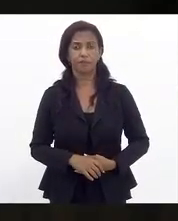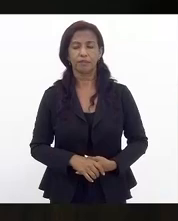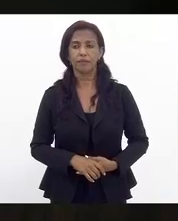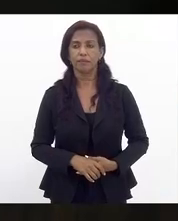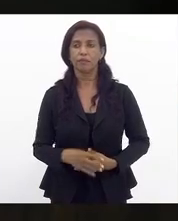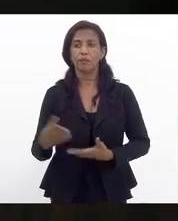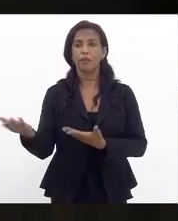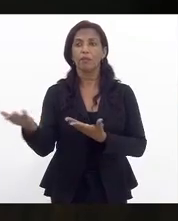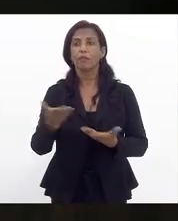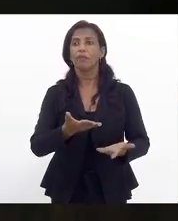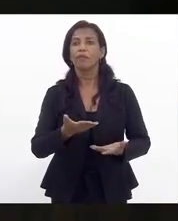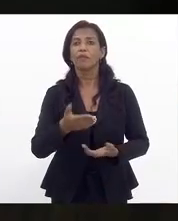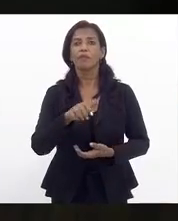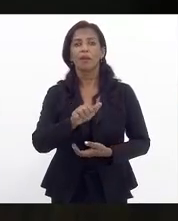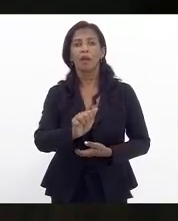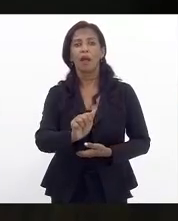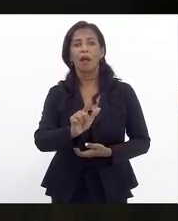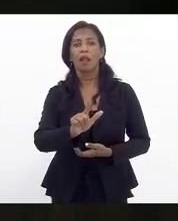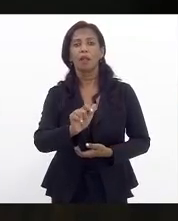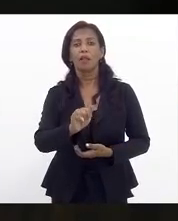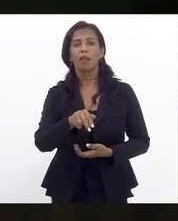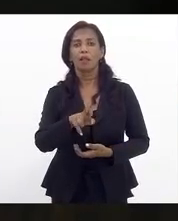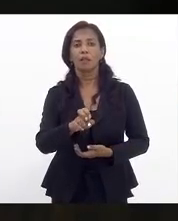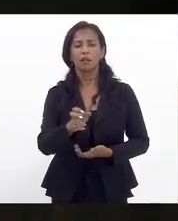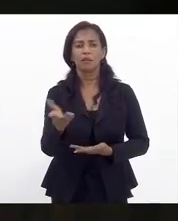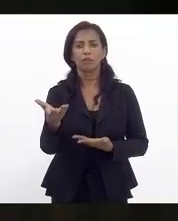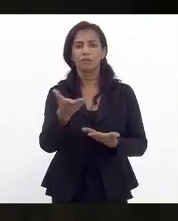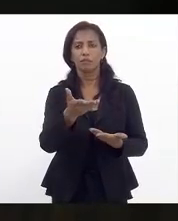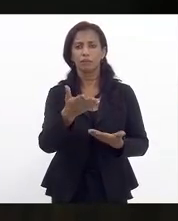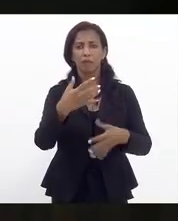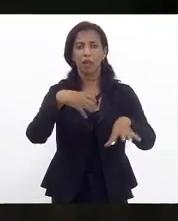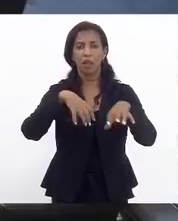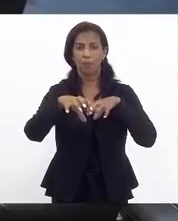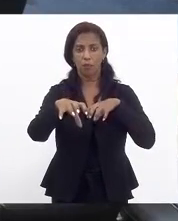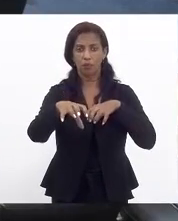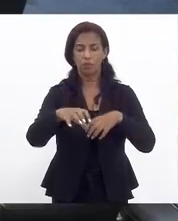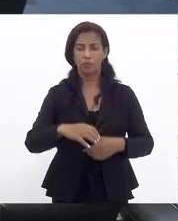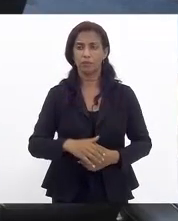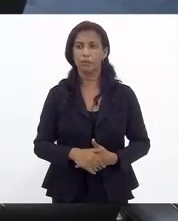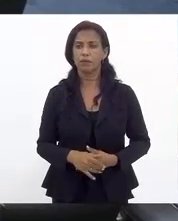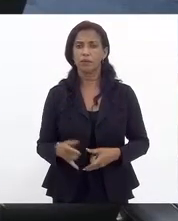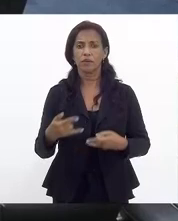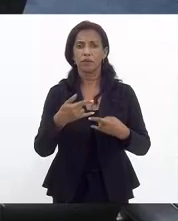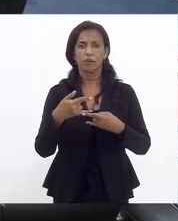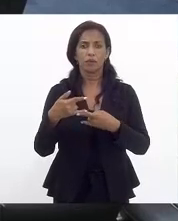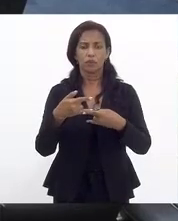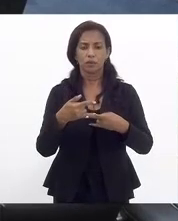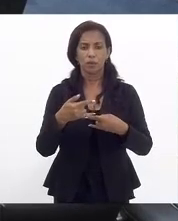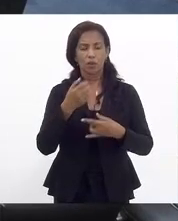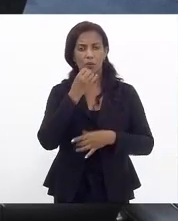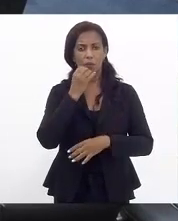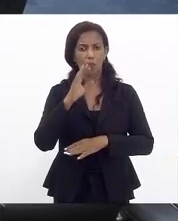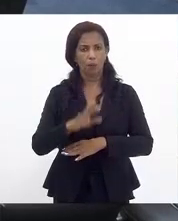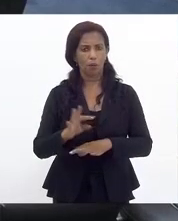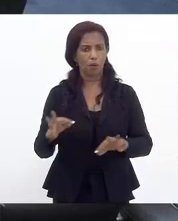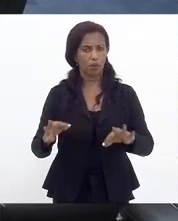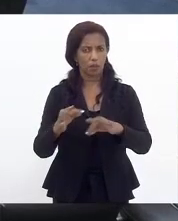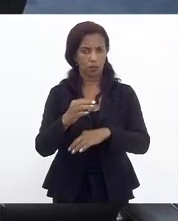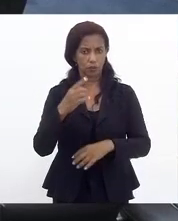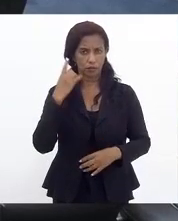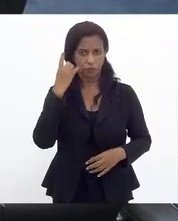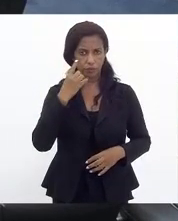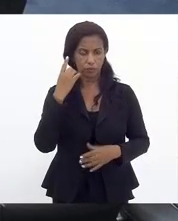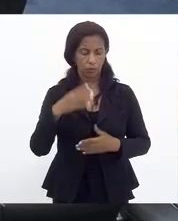passa a palavra para a senhora Aline Cavalcante ou via remoto Boa tarde a todos muita